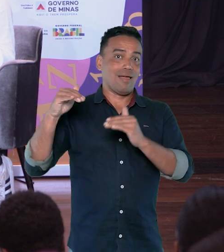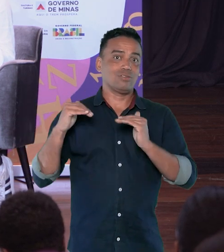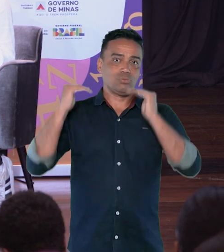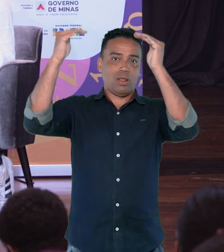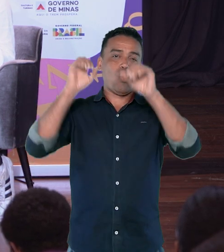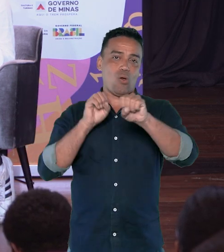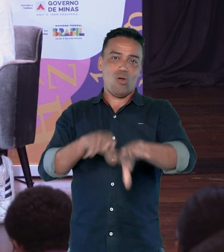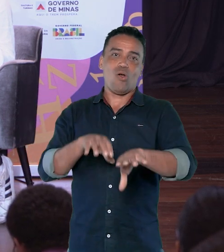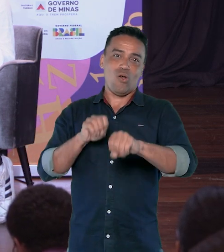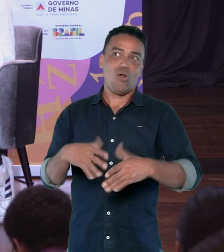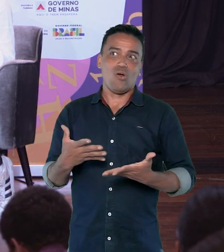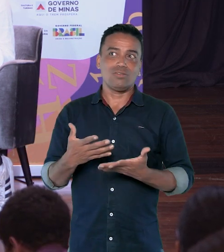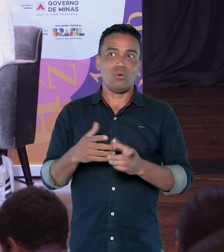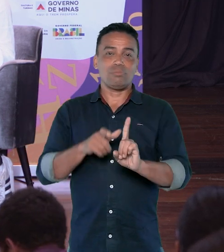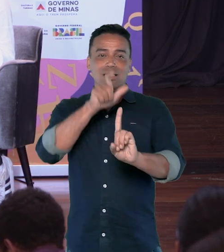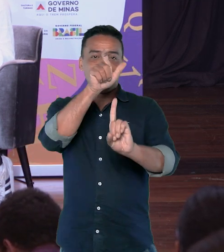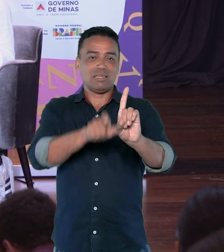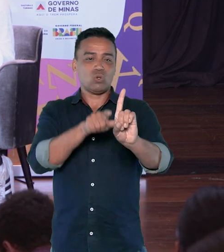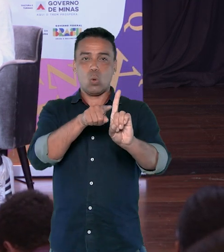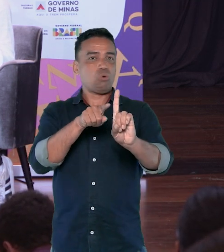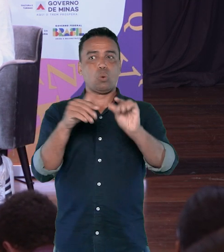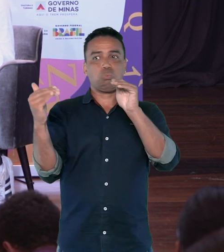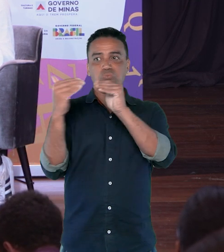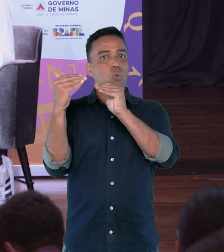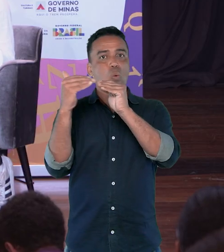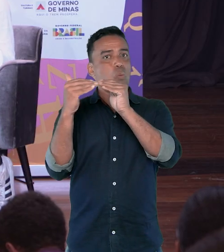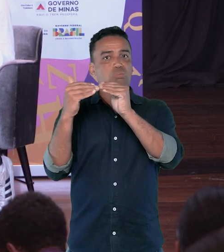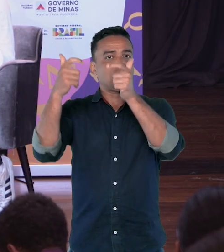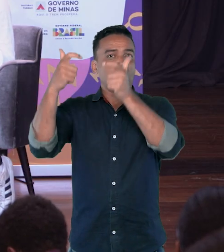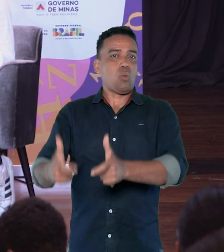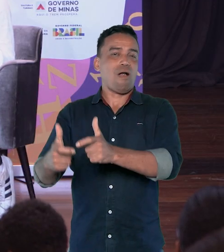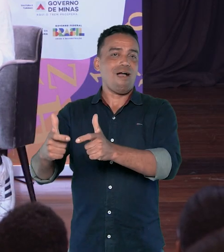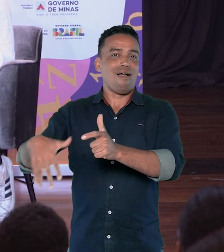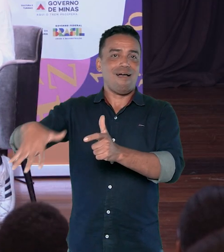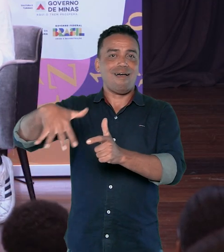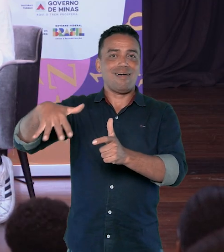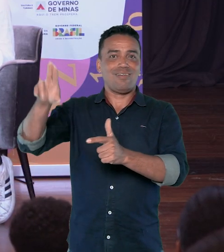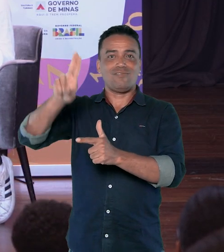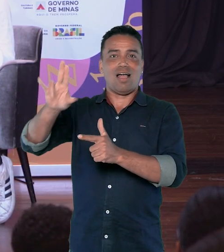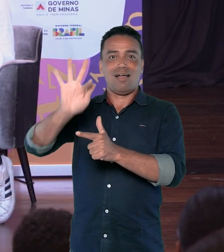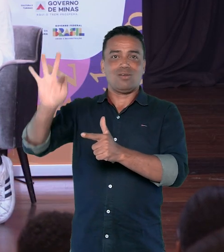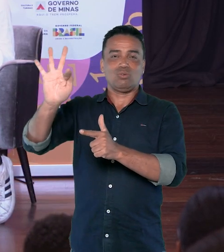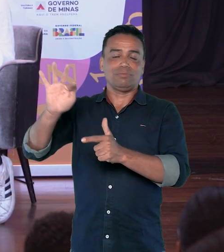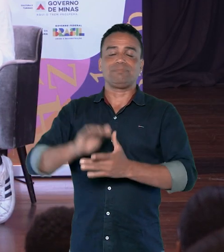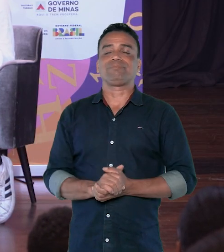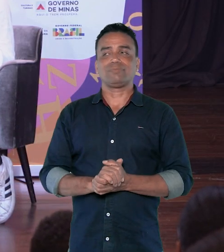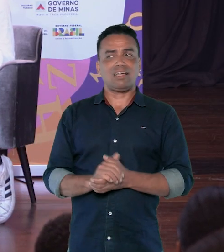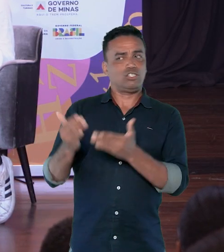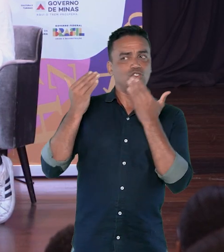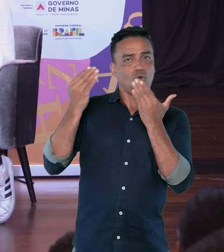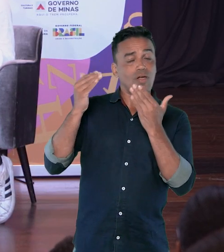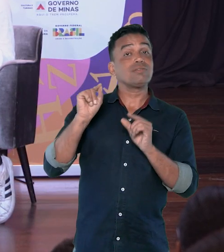a figura dele fosse incompatível com o mundo acadêmico, né? E aí vem a desconfiança